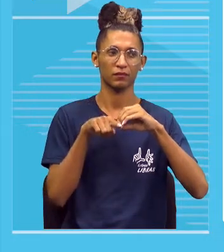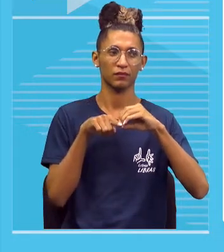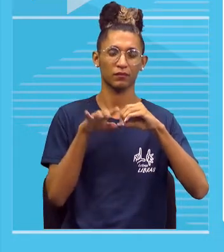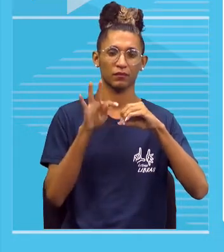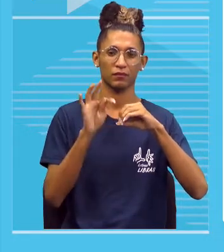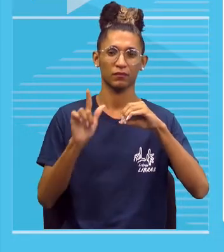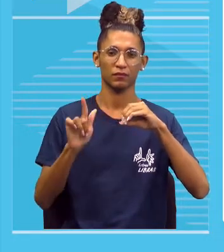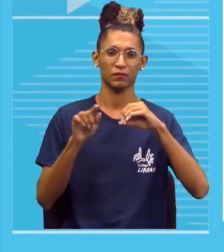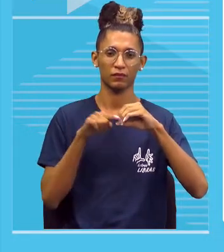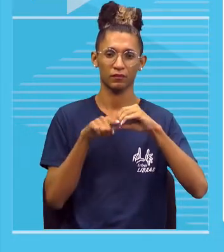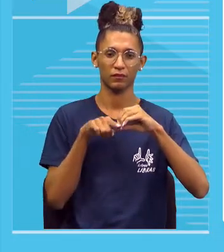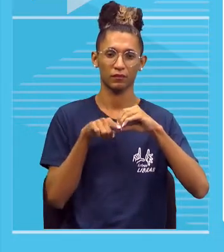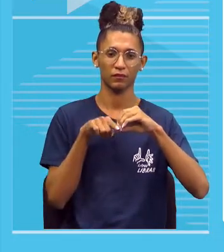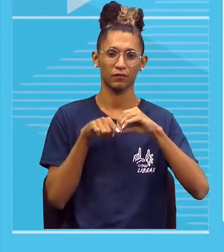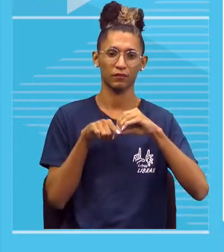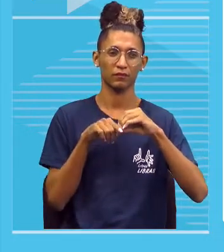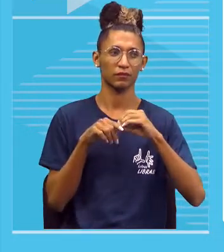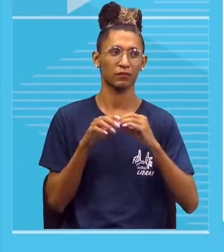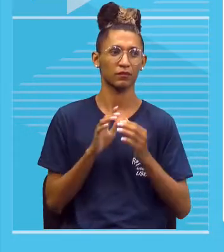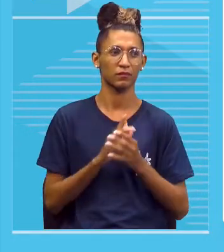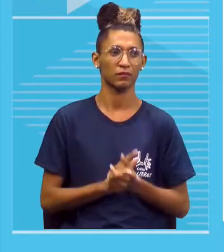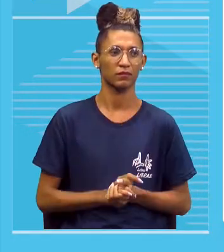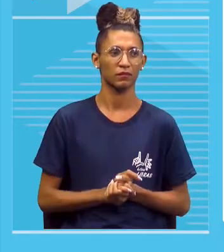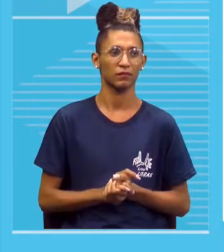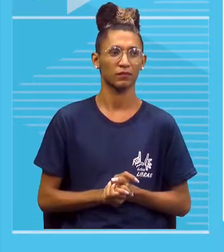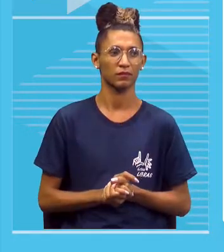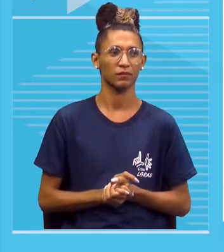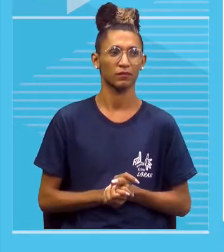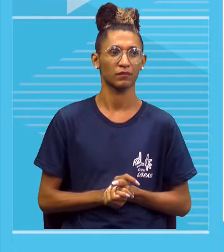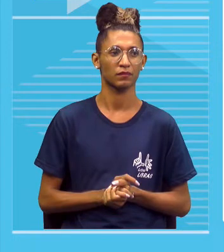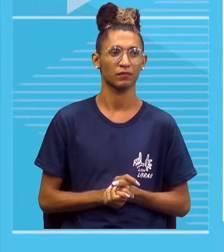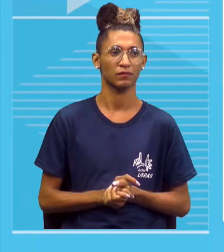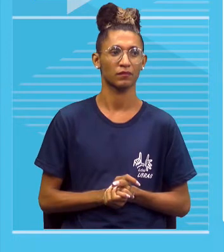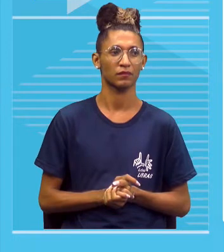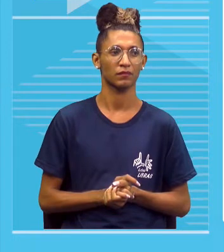e aqui né Tá faltando a tangente de 2x né